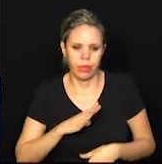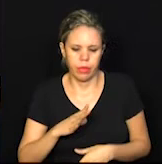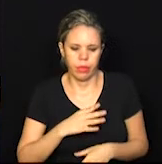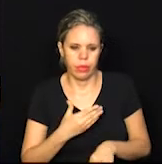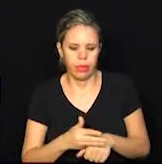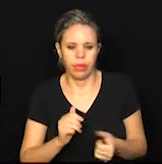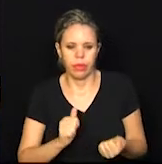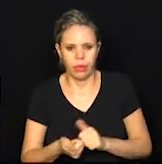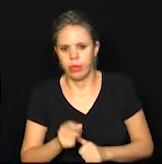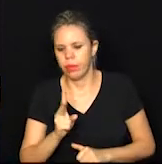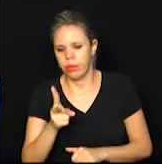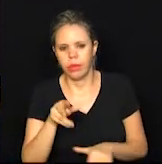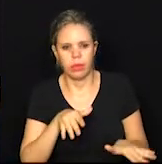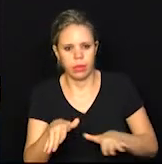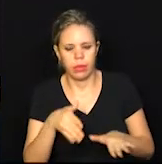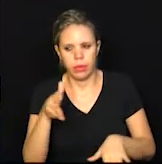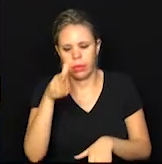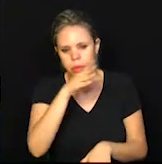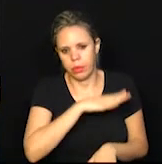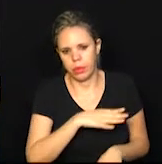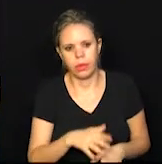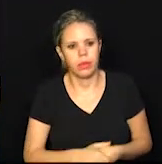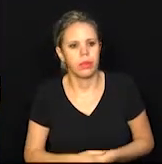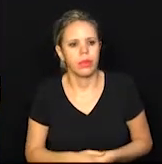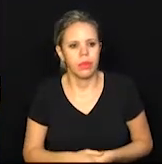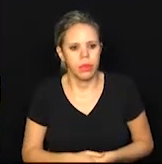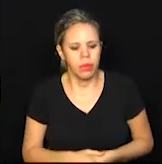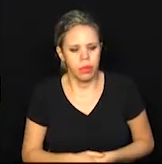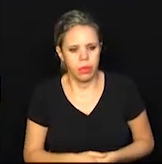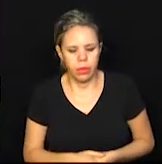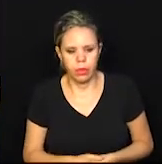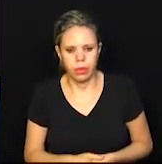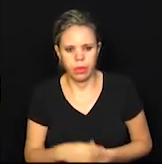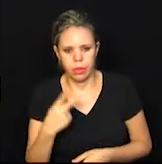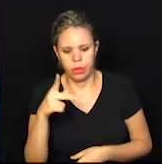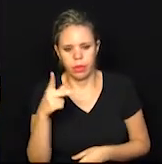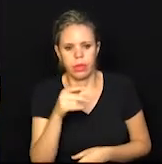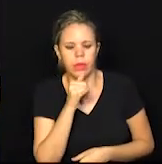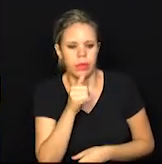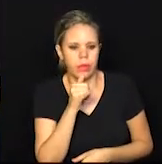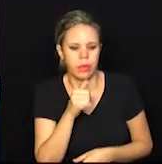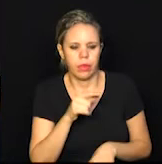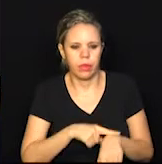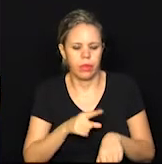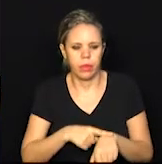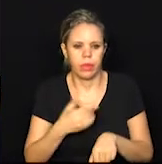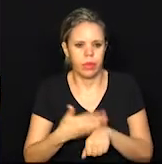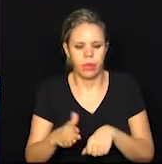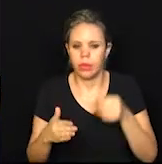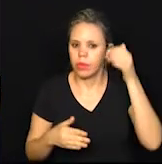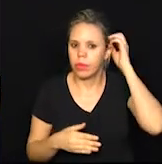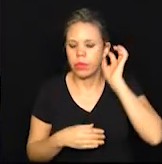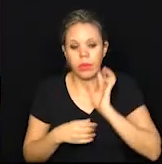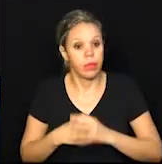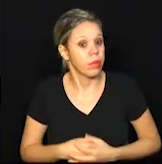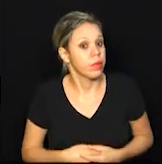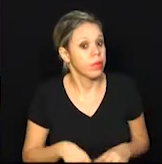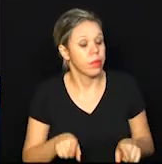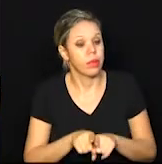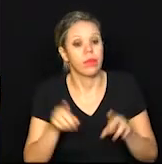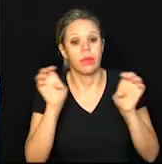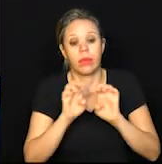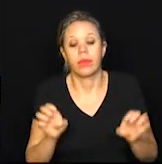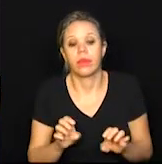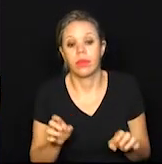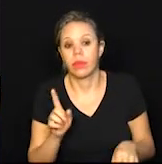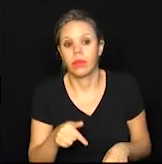possa se locomover na cidade para seus horários de treinamento. E também uma estruturação,